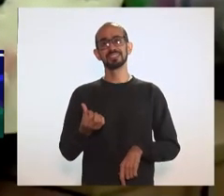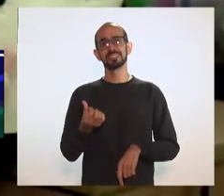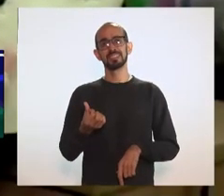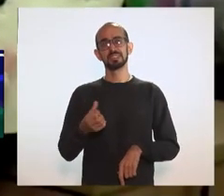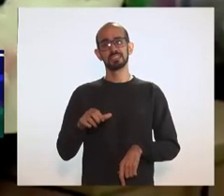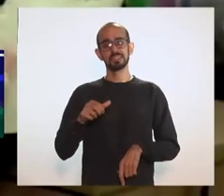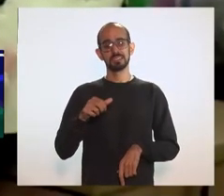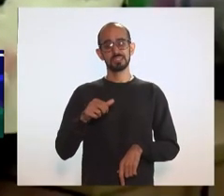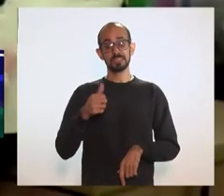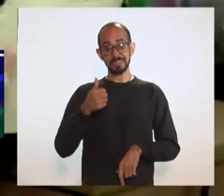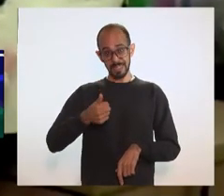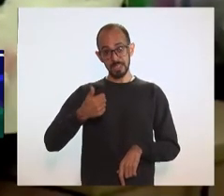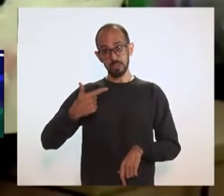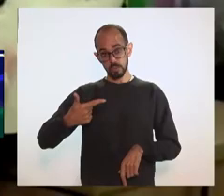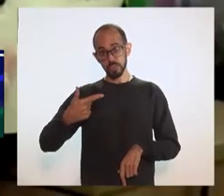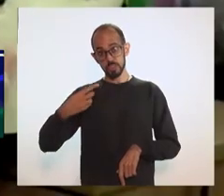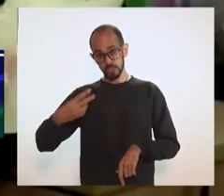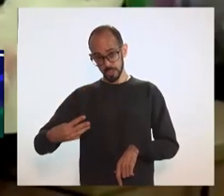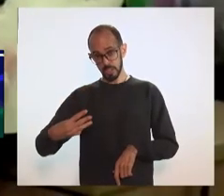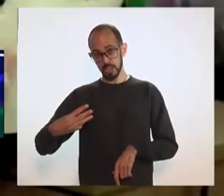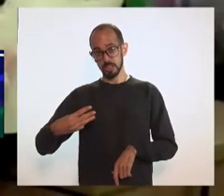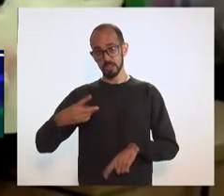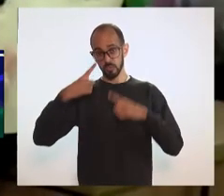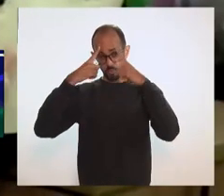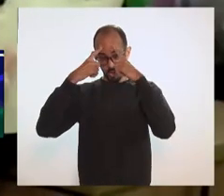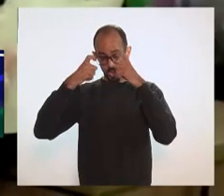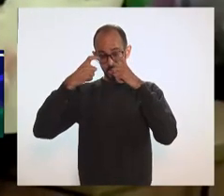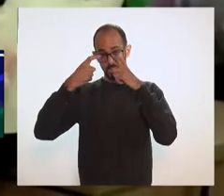123 ocorrências de violência sexual